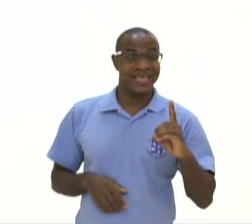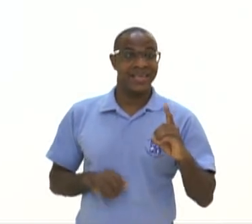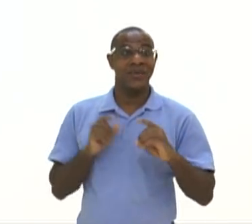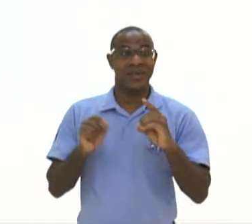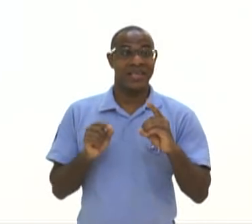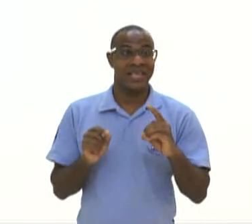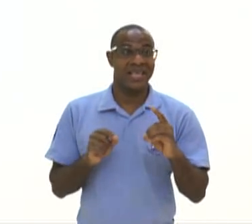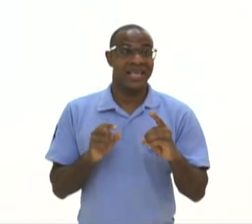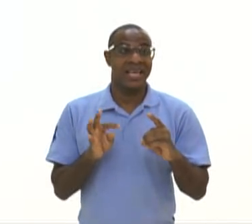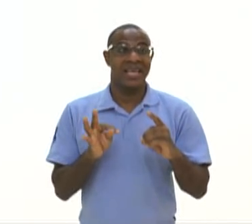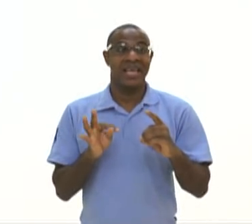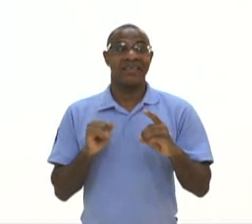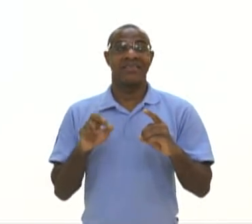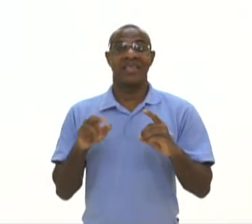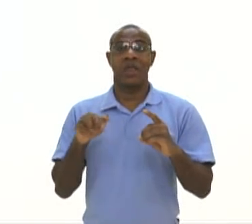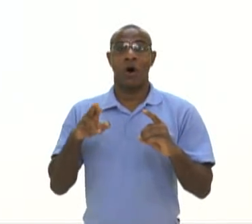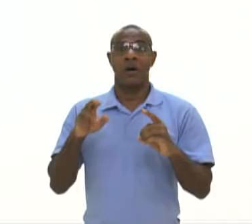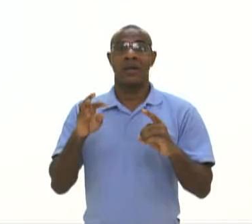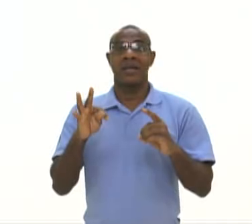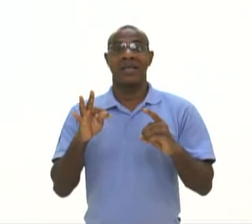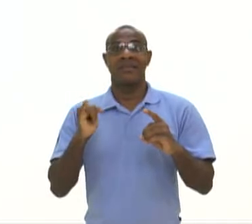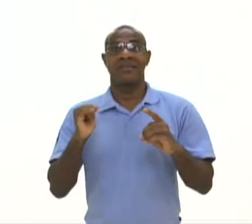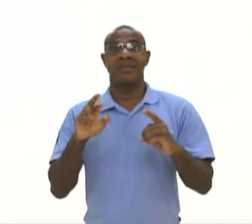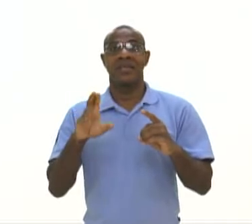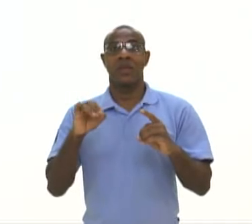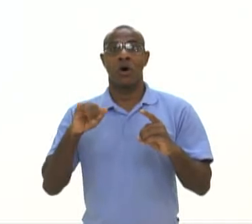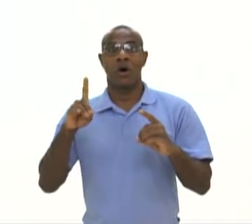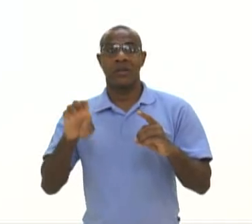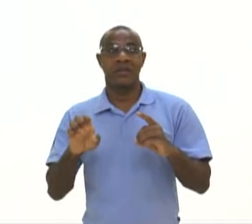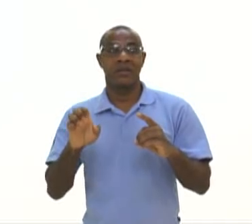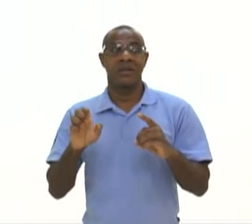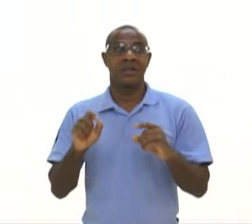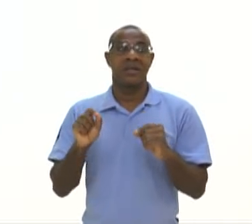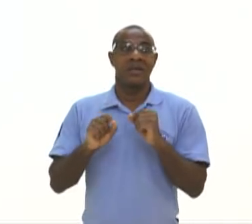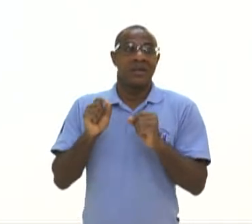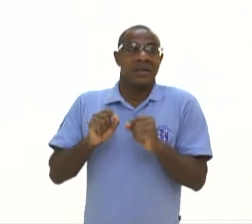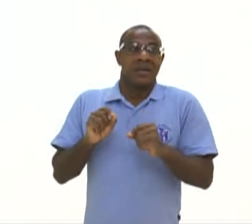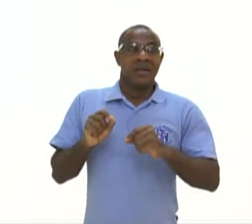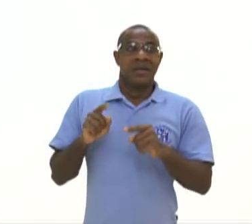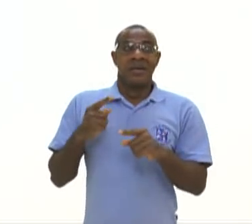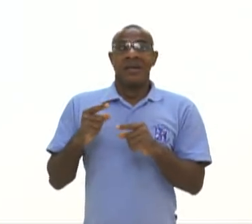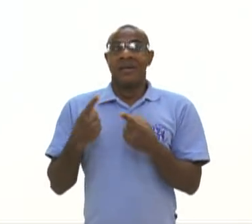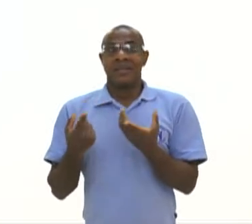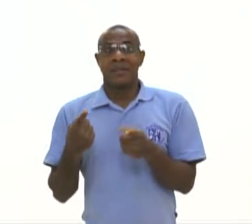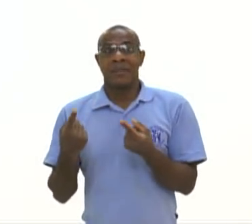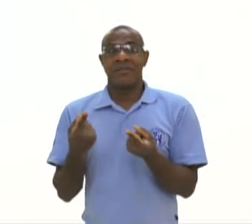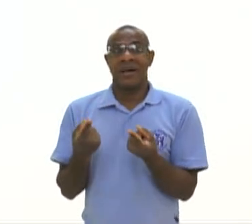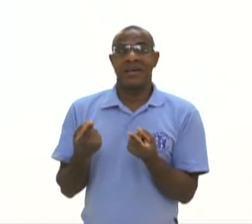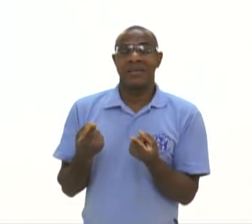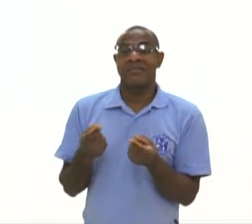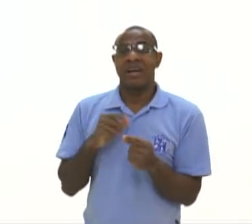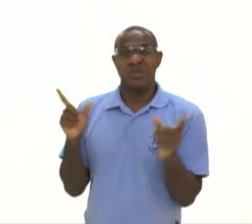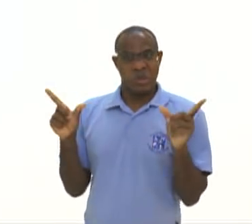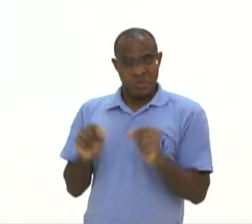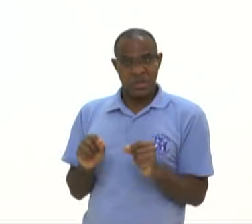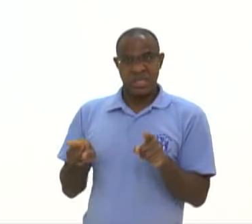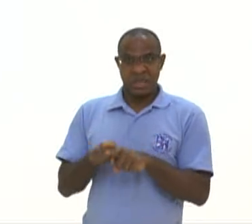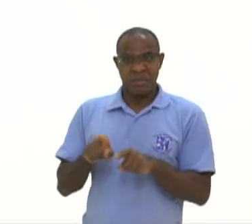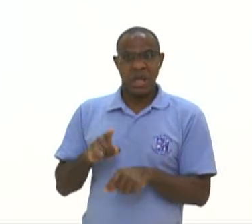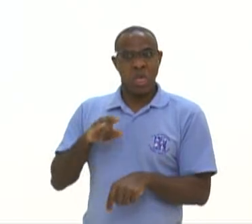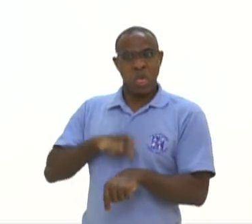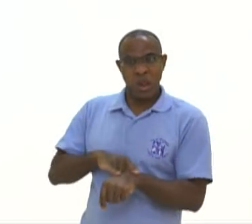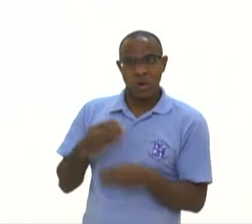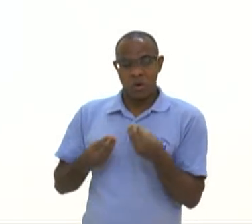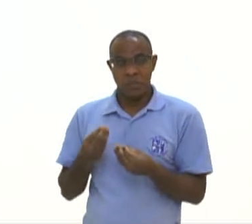que é a tireoide, que ela vai inibir a produção do hormônio antidiurético e que ela vai diminuir a eliminação da urina.